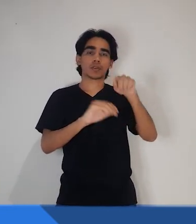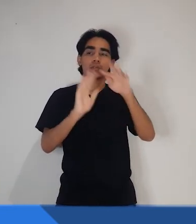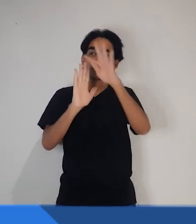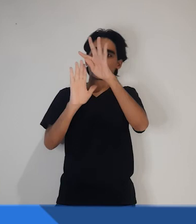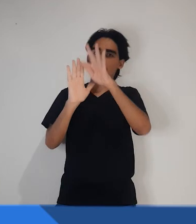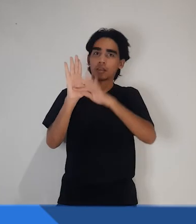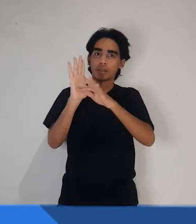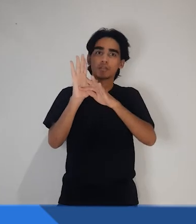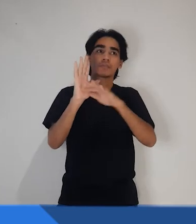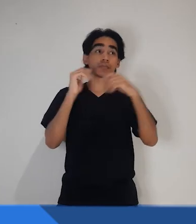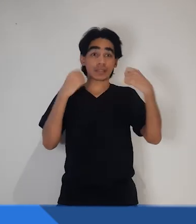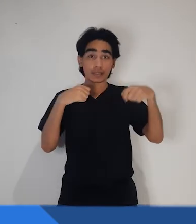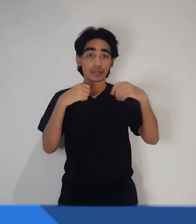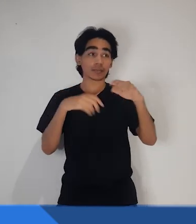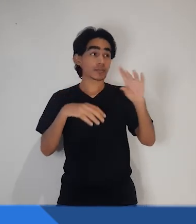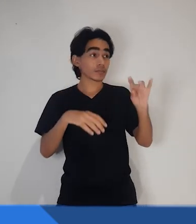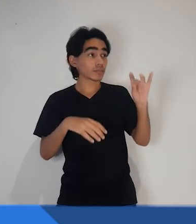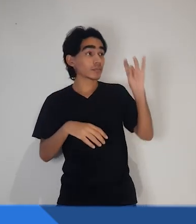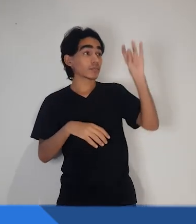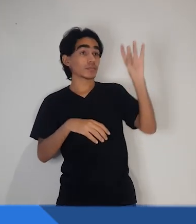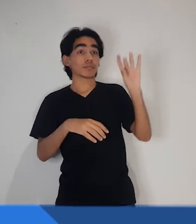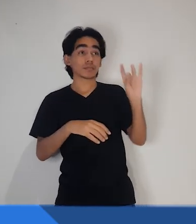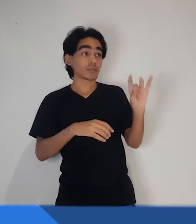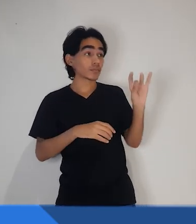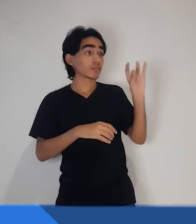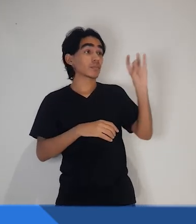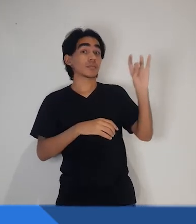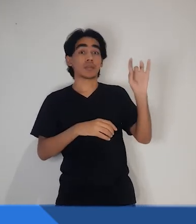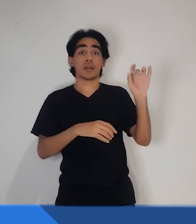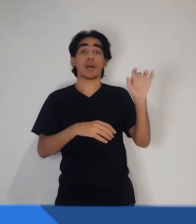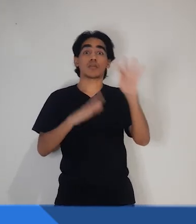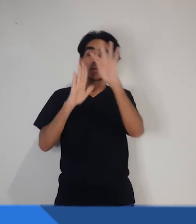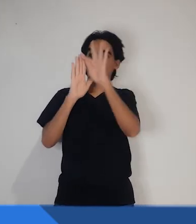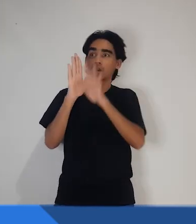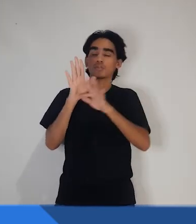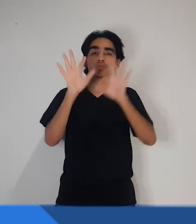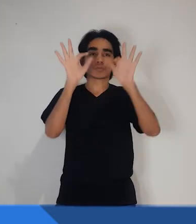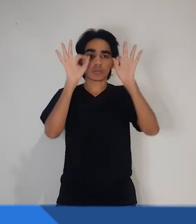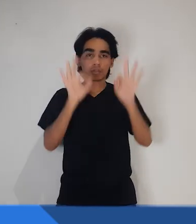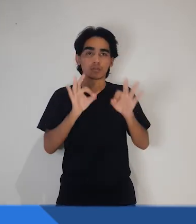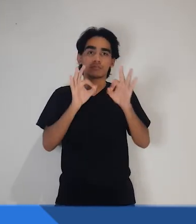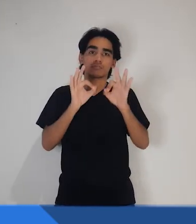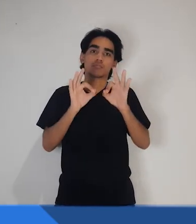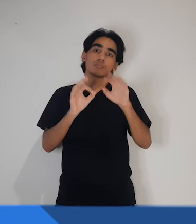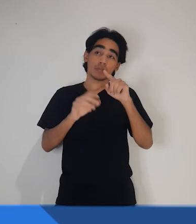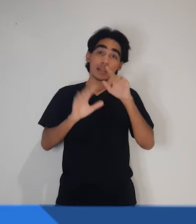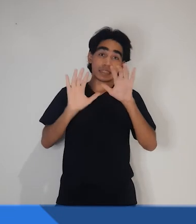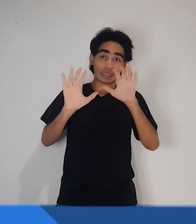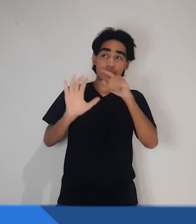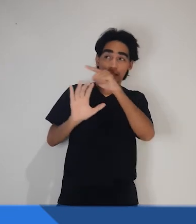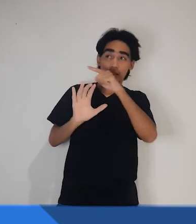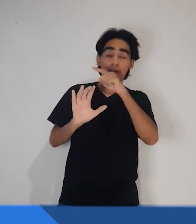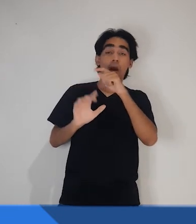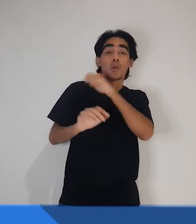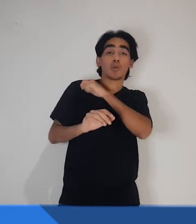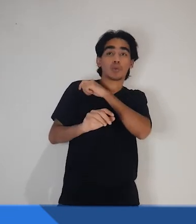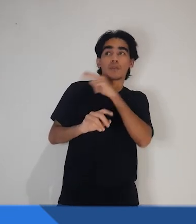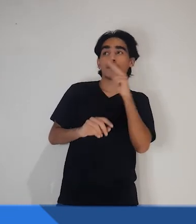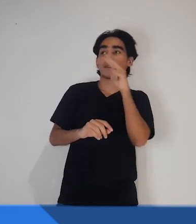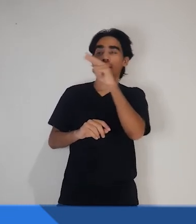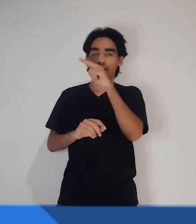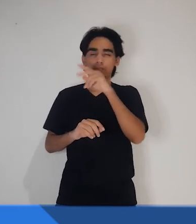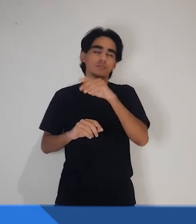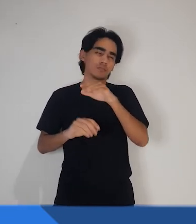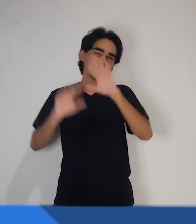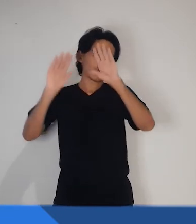texto na lacuna para a questão ficar correta. Então é basicamente isso que essa questão mostra para o nosso estudante. A gente fecha